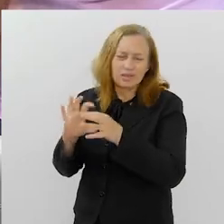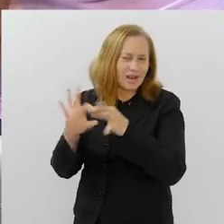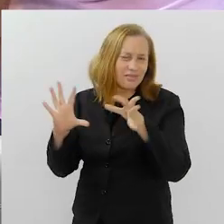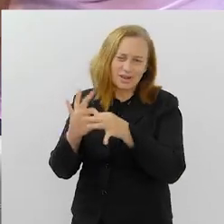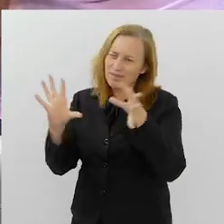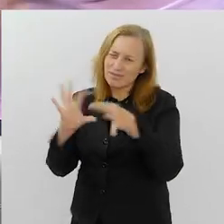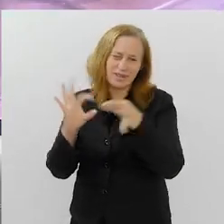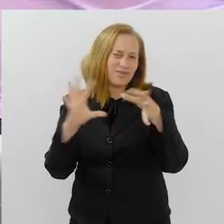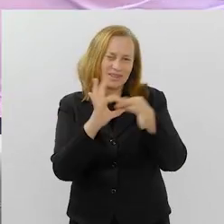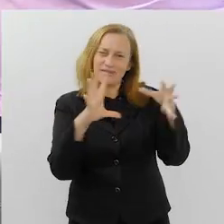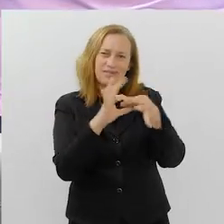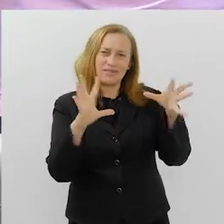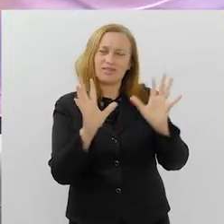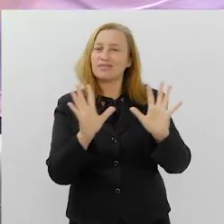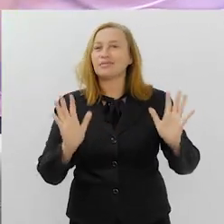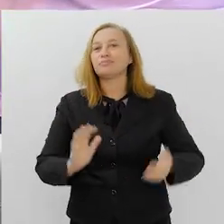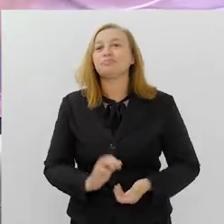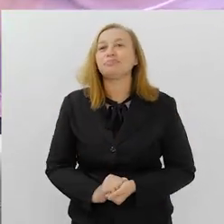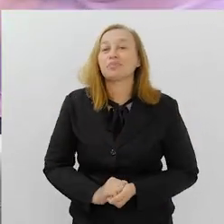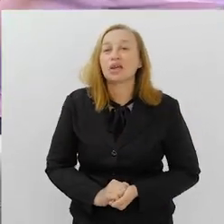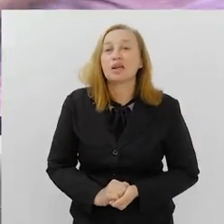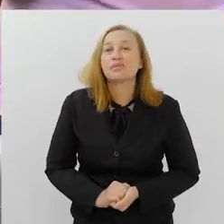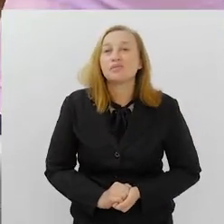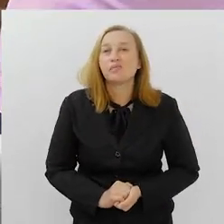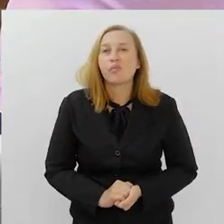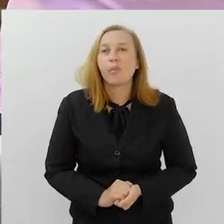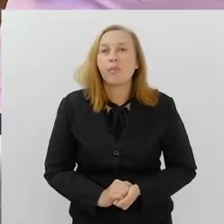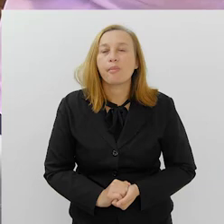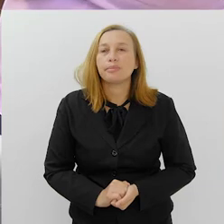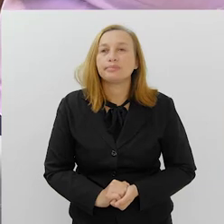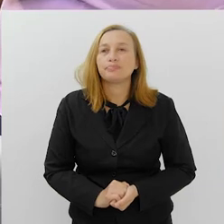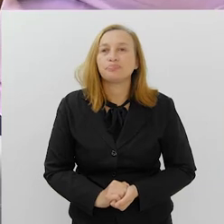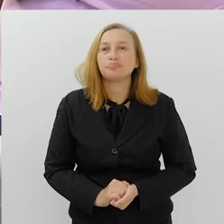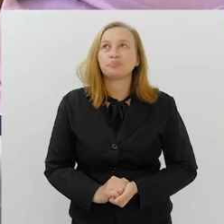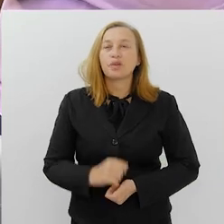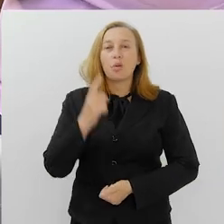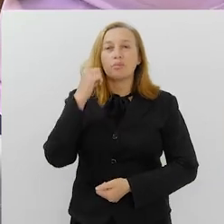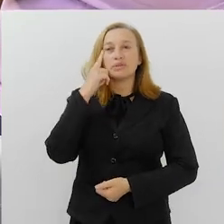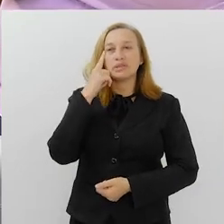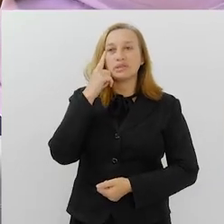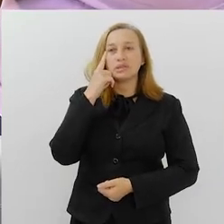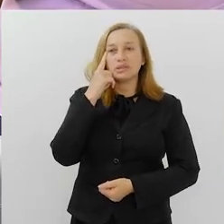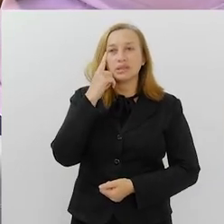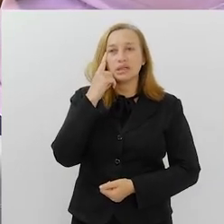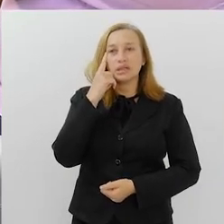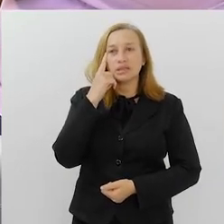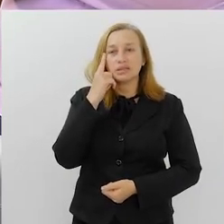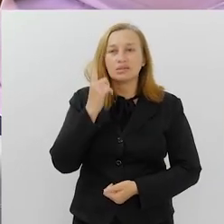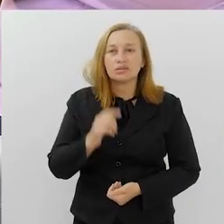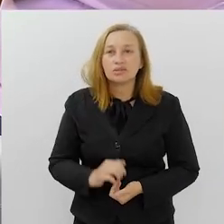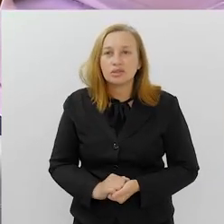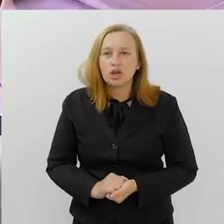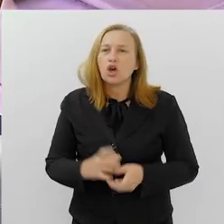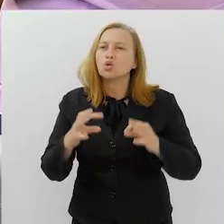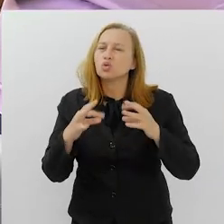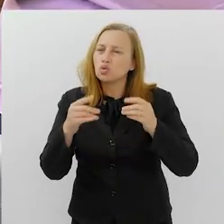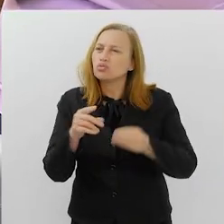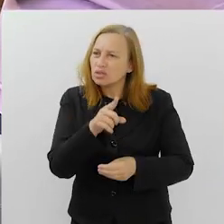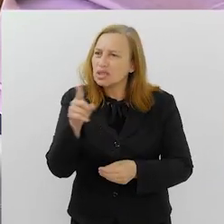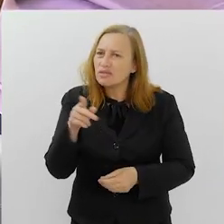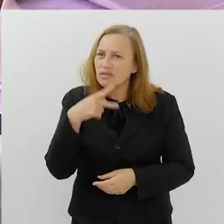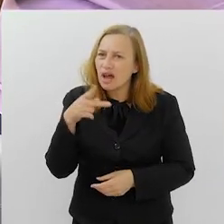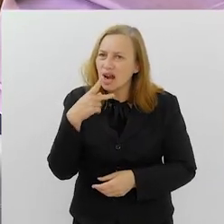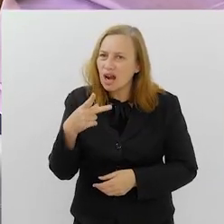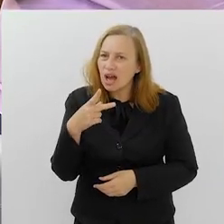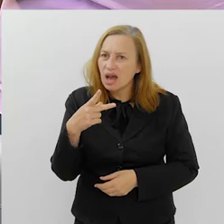Reinaldo, fica à vontade. Toca a bola, vai lá, Reinaldo, vai lá. Não, o que veio na minha cabeça aqui é aproveitar, lembrar, tudo isso que você